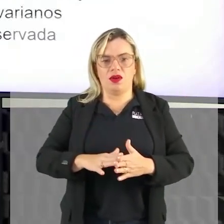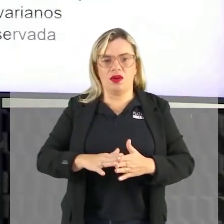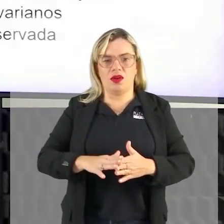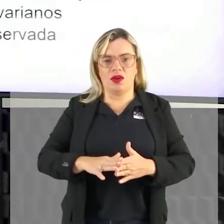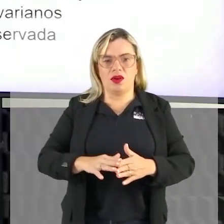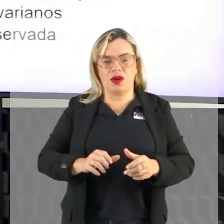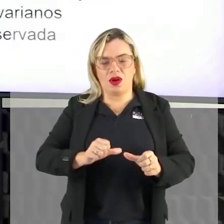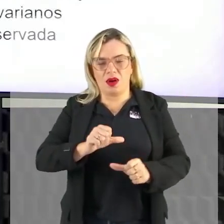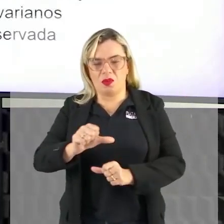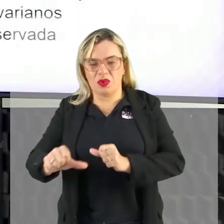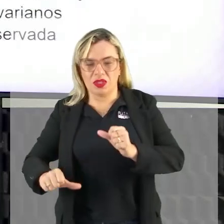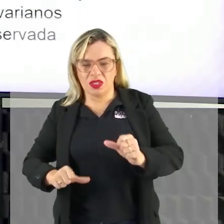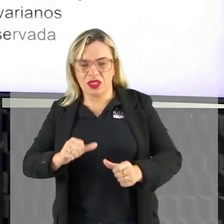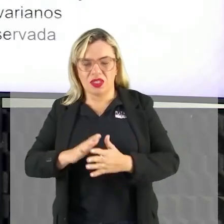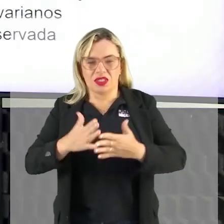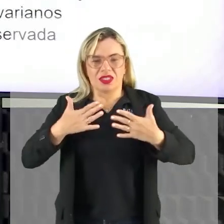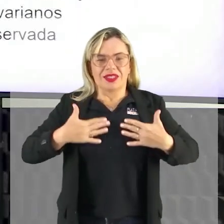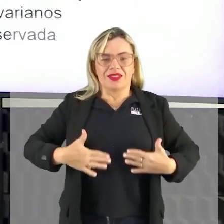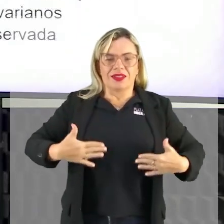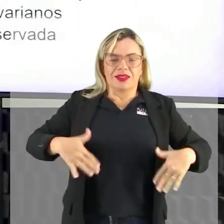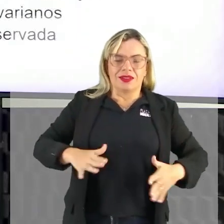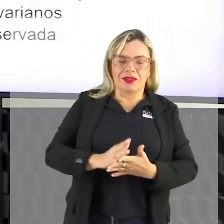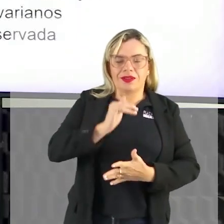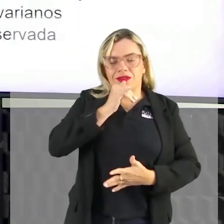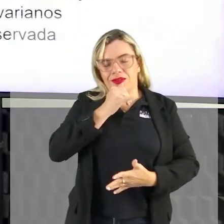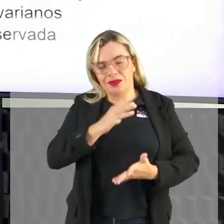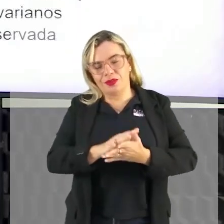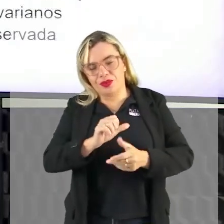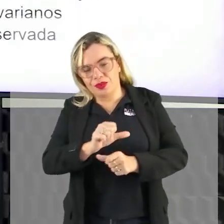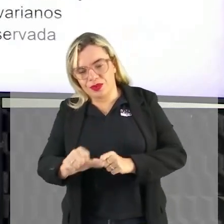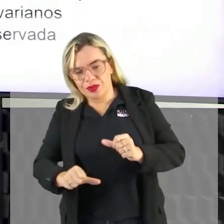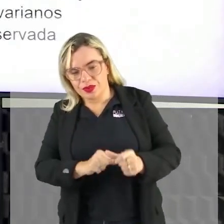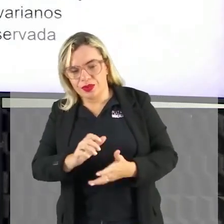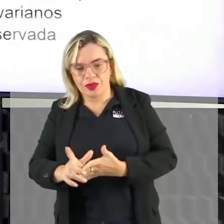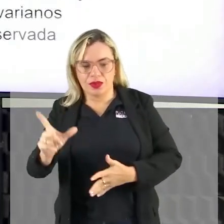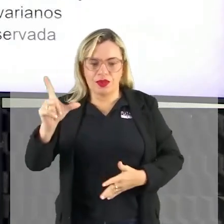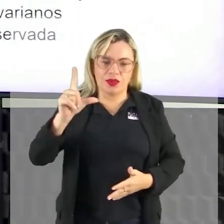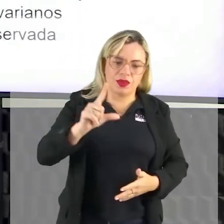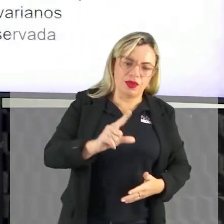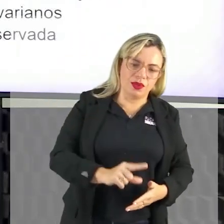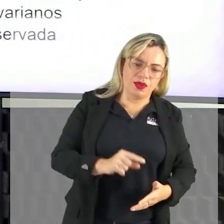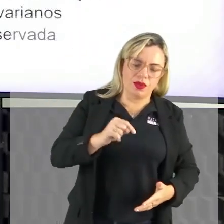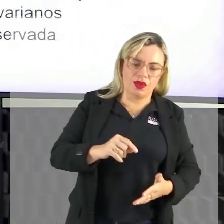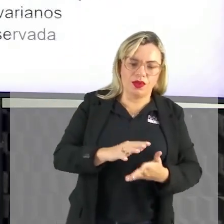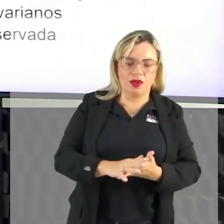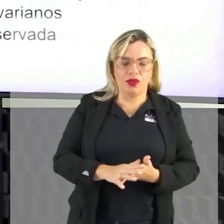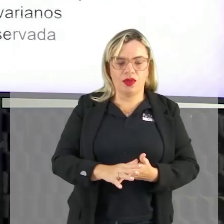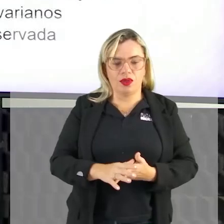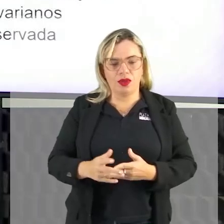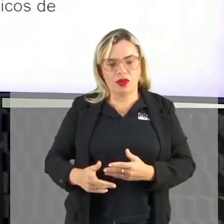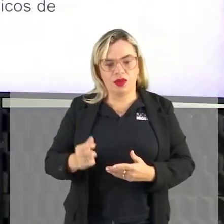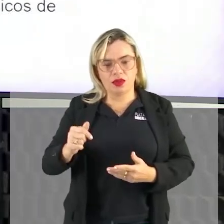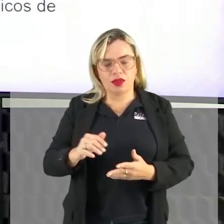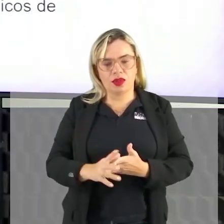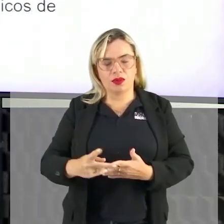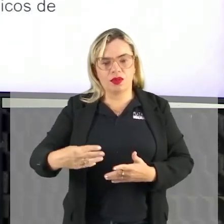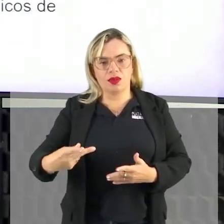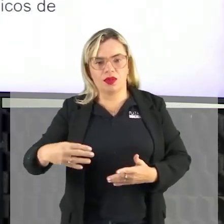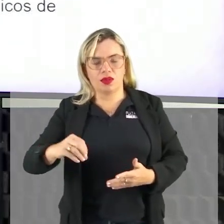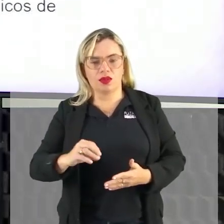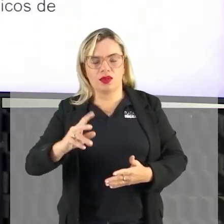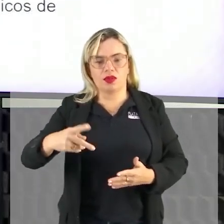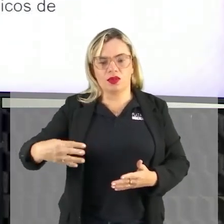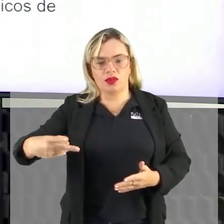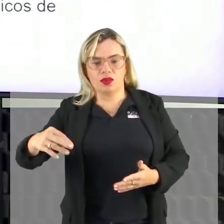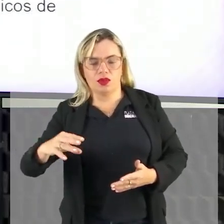humor, né? E, em paralelo, o que está acontecendo? A diminuição da produção da progesterona e do estrógeno, tá?